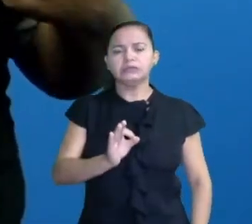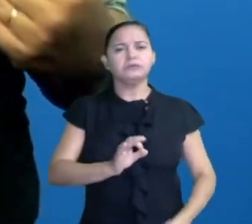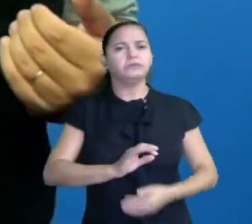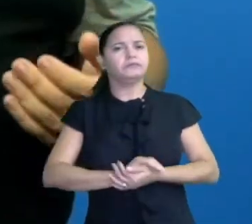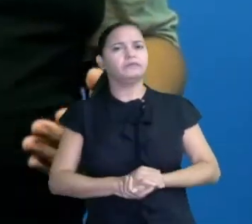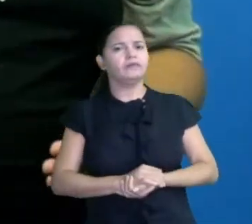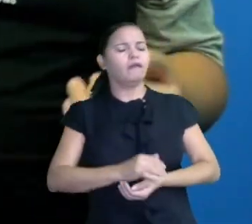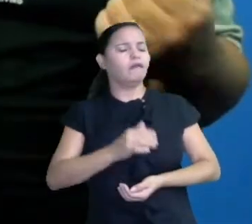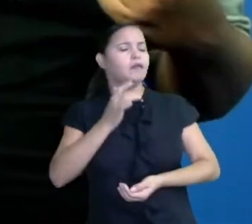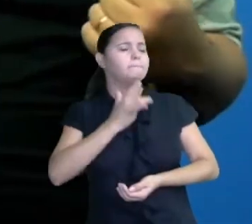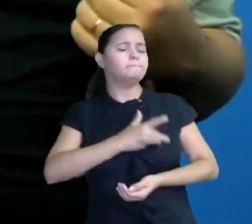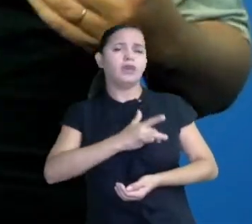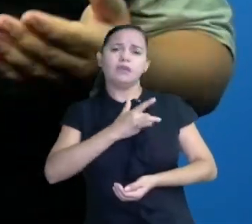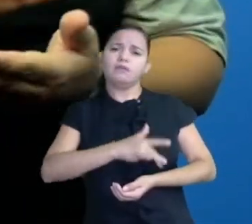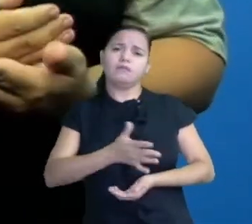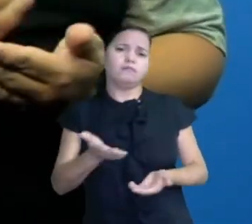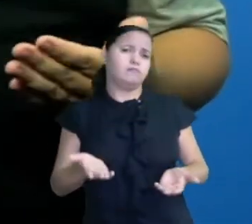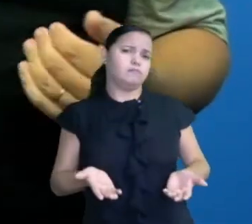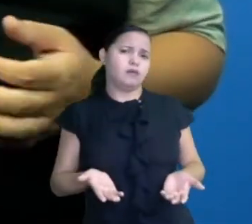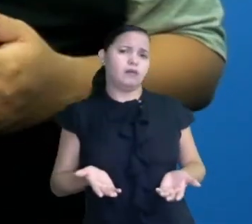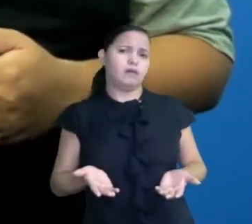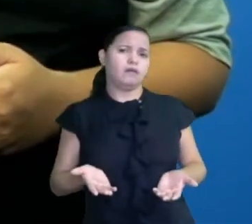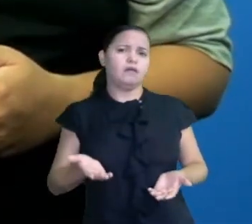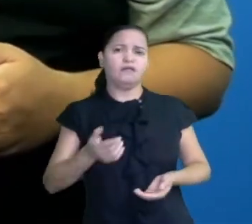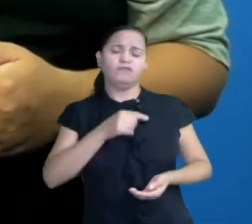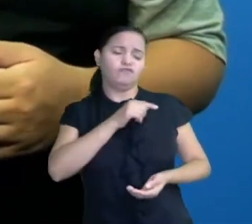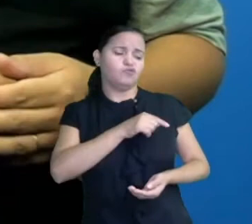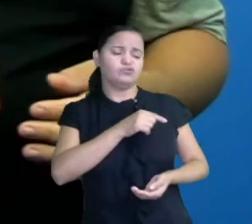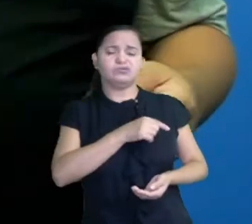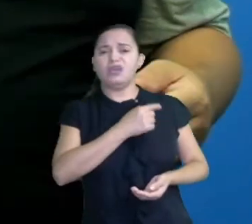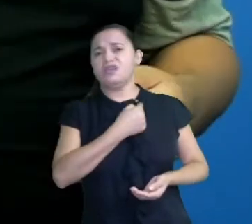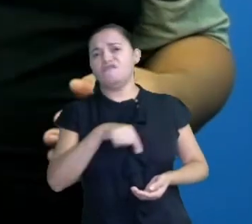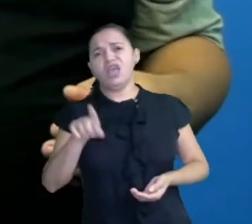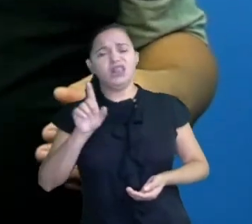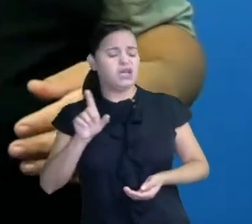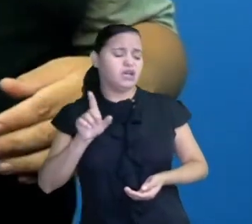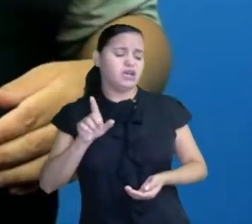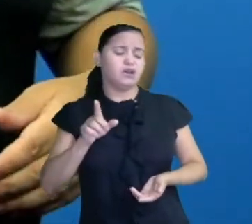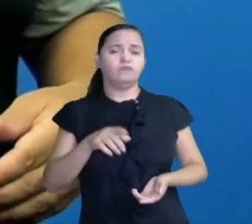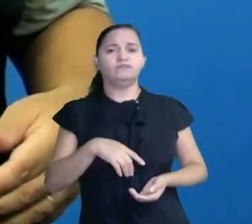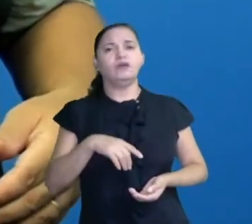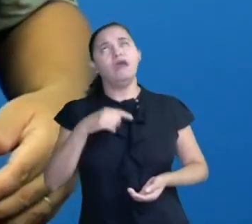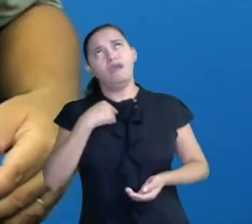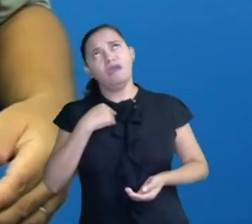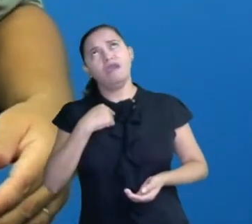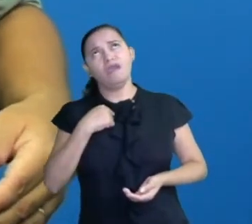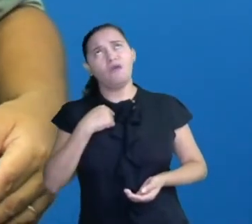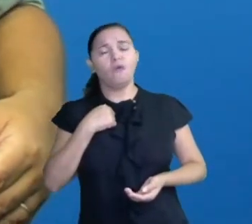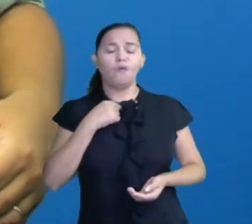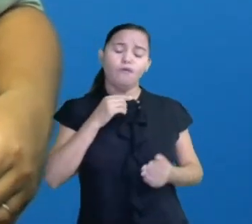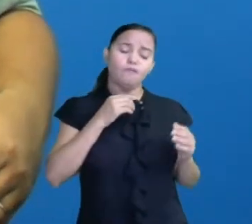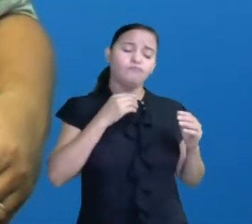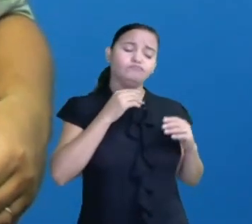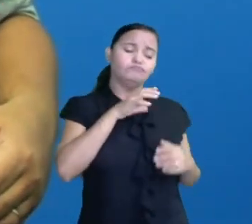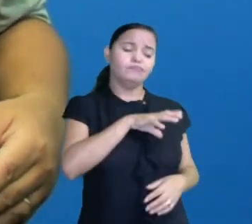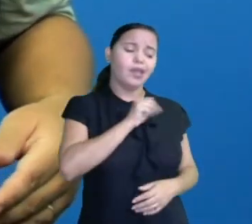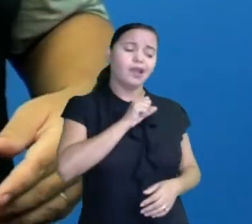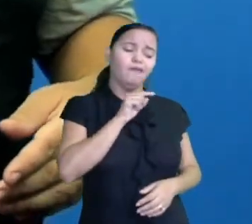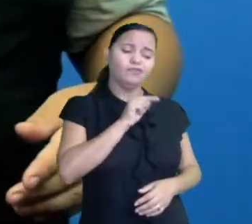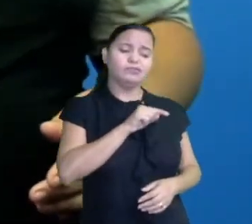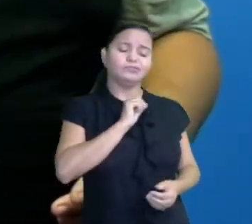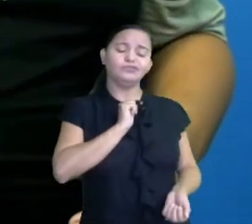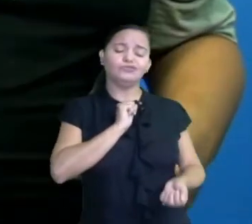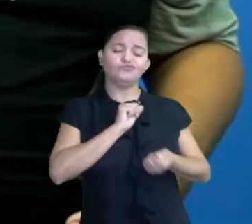diz que pena, ela sente, né, que a amiga 1 não vai. E eu ia passar para te pegar, para a gente ir